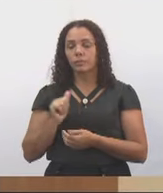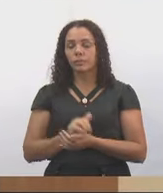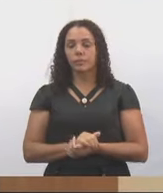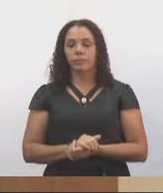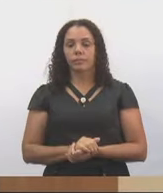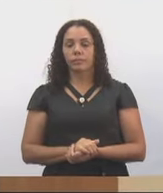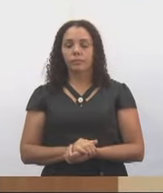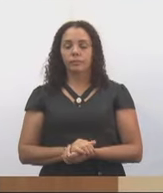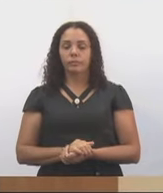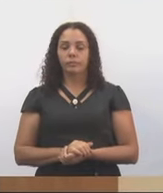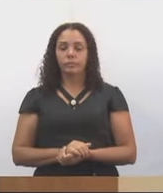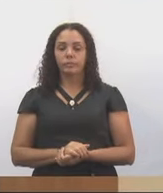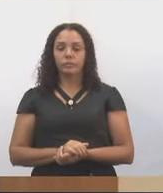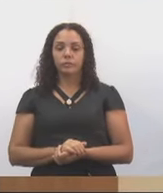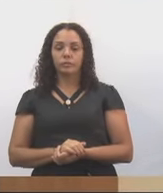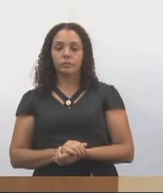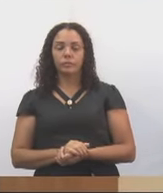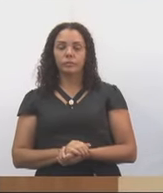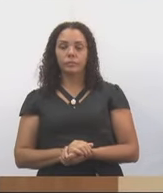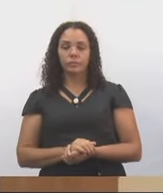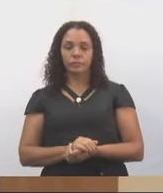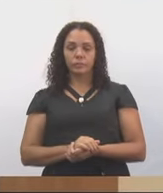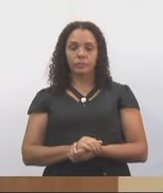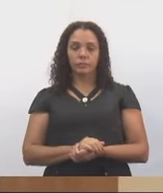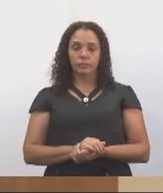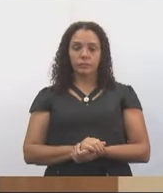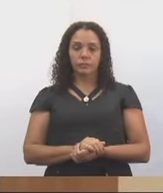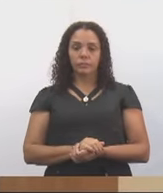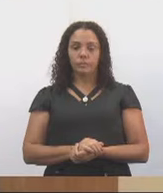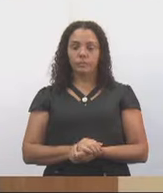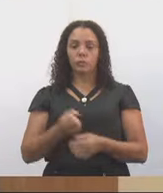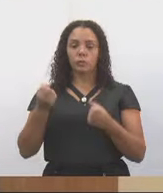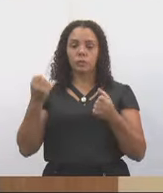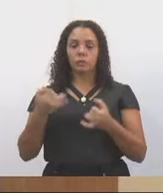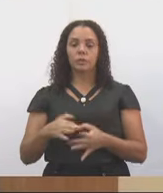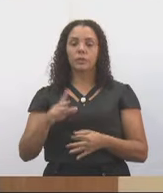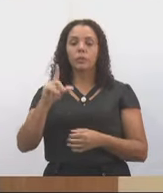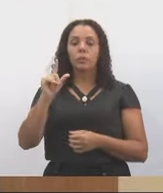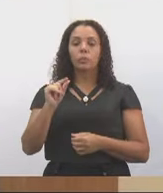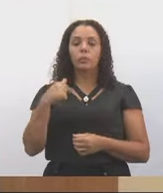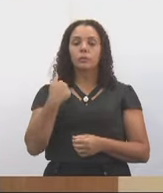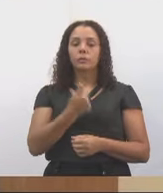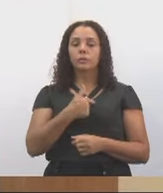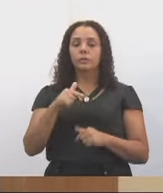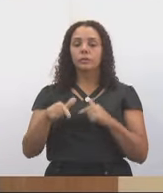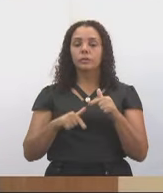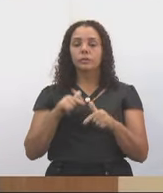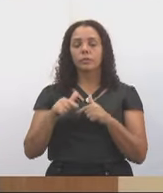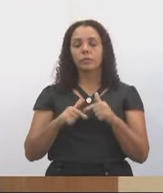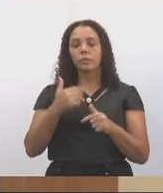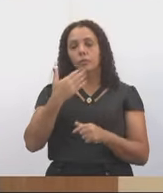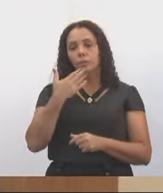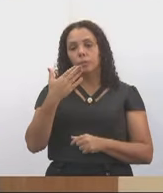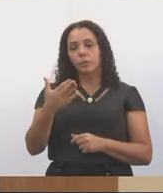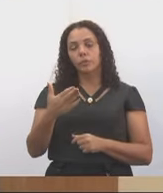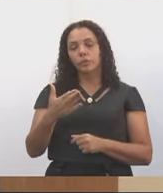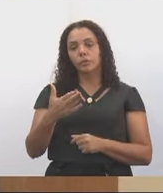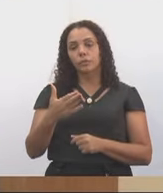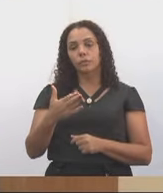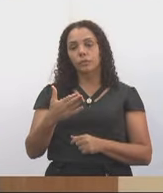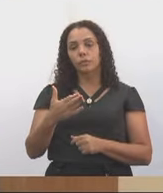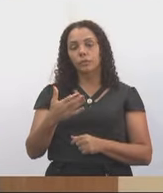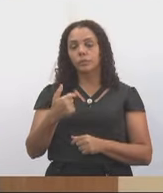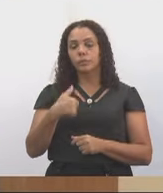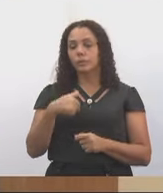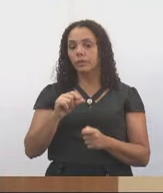nunca agora eu quero falar aqui um pouco sobre o nosso trabalho um pedido que foi realizado por